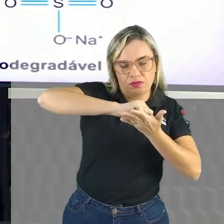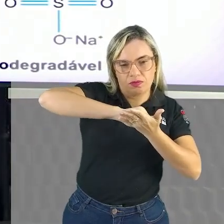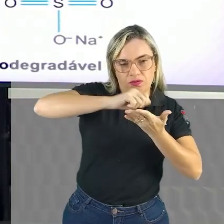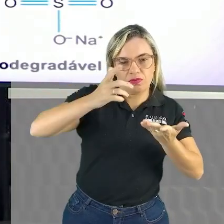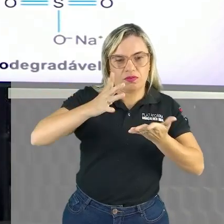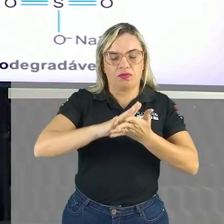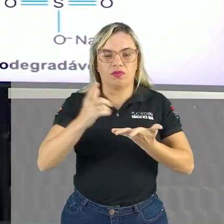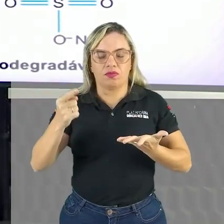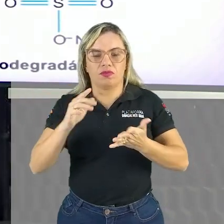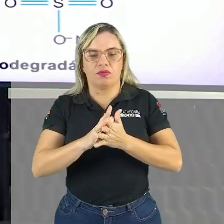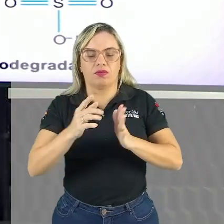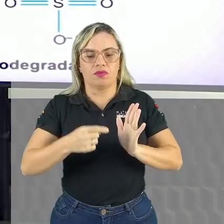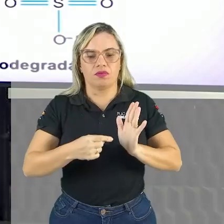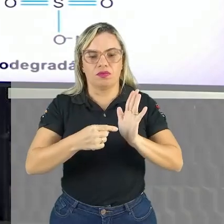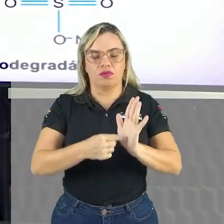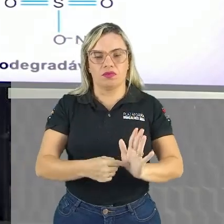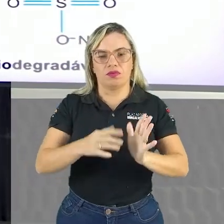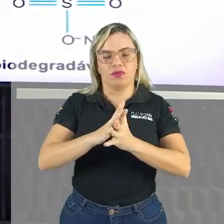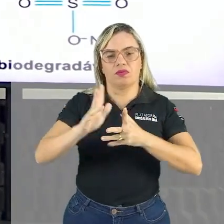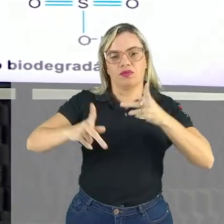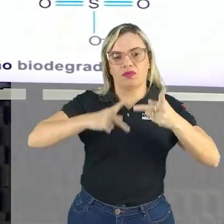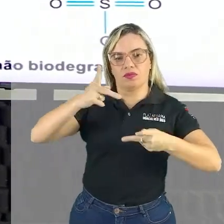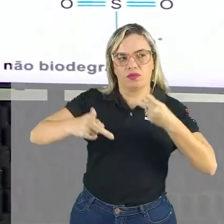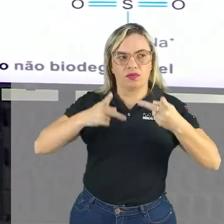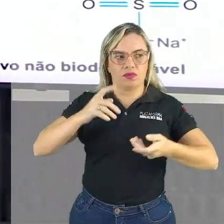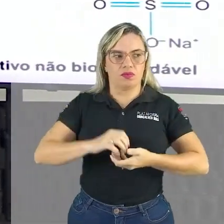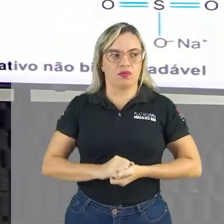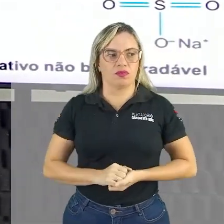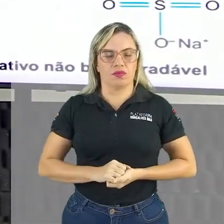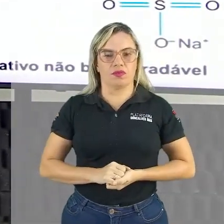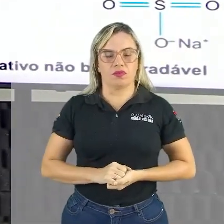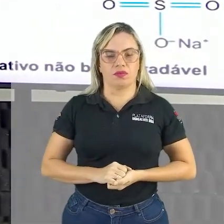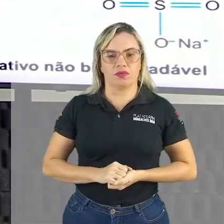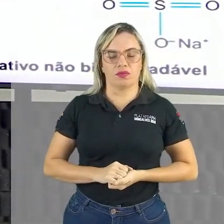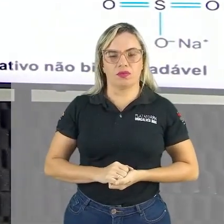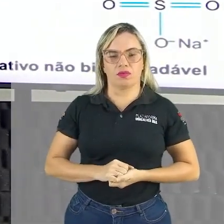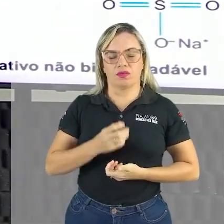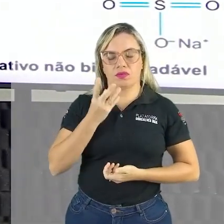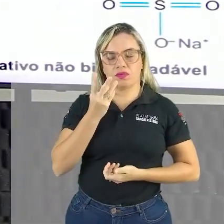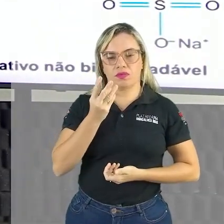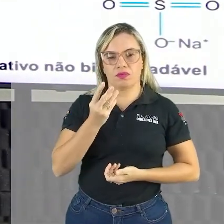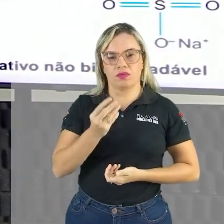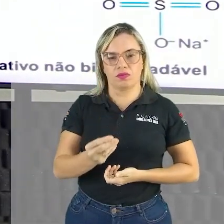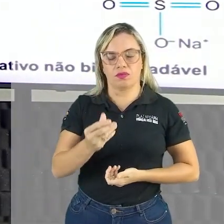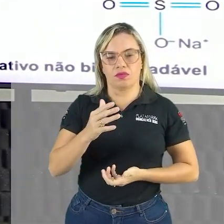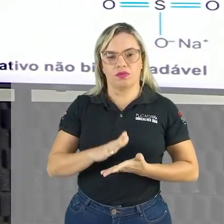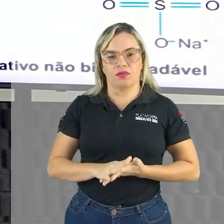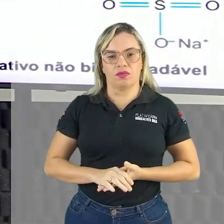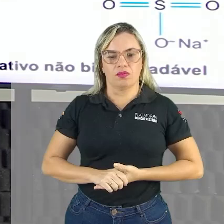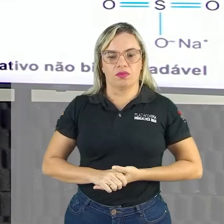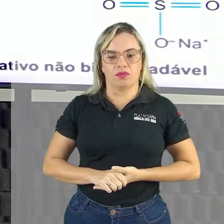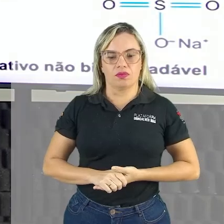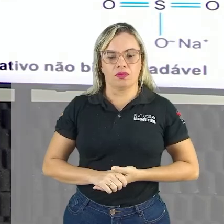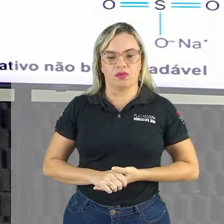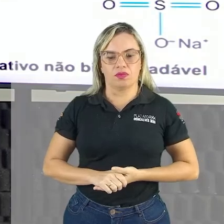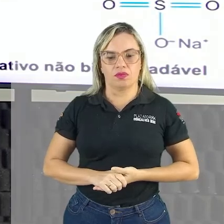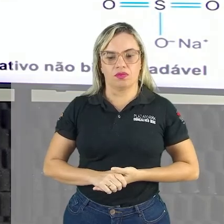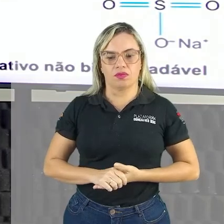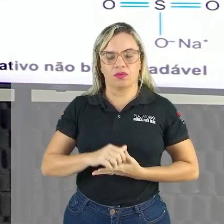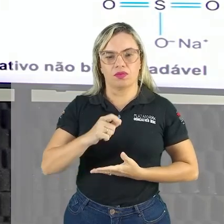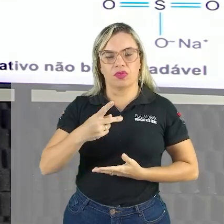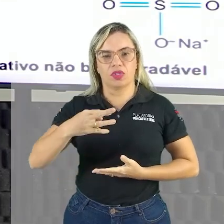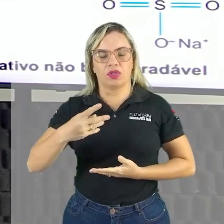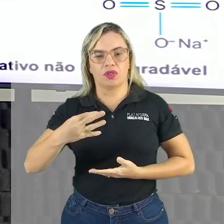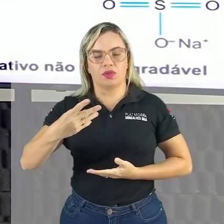você está falando em sal de ácido carboxílico, tá? Então aqui você tem um sal de uma cadeia muito longa, tá?